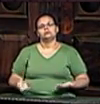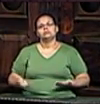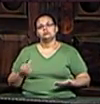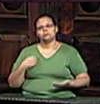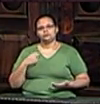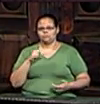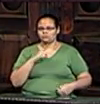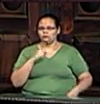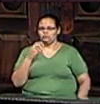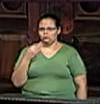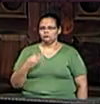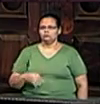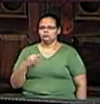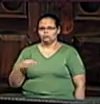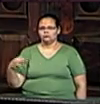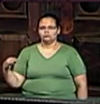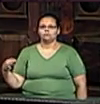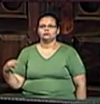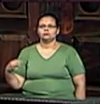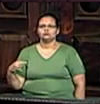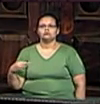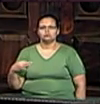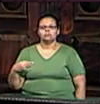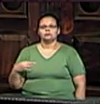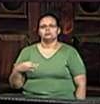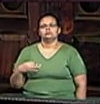Eu tenho a certeza